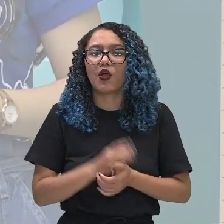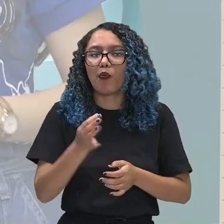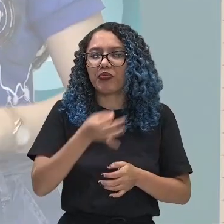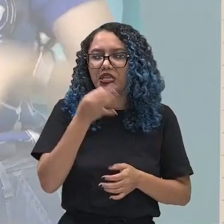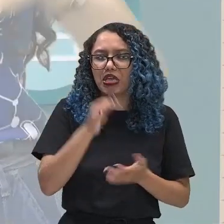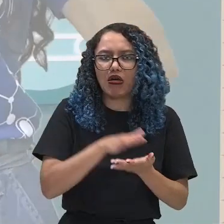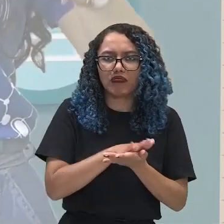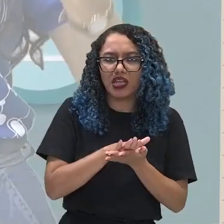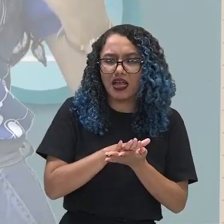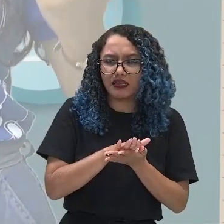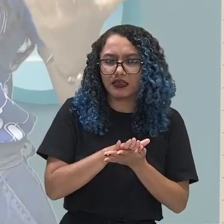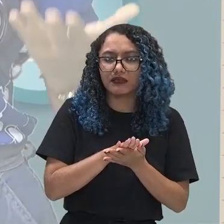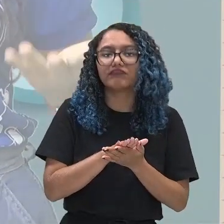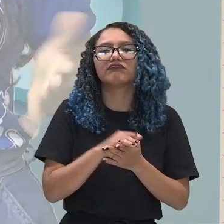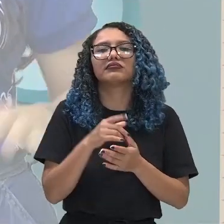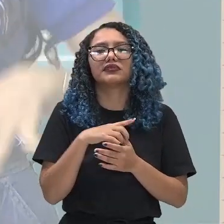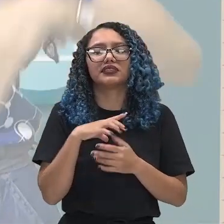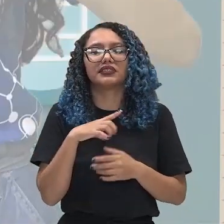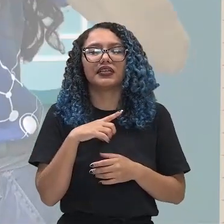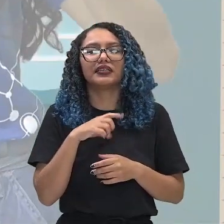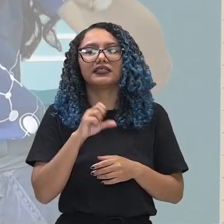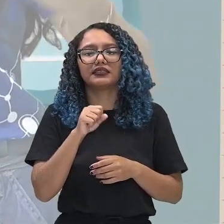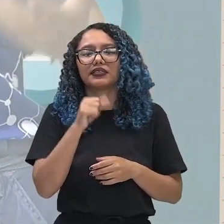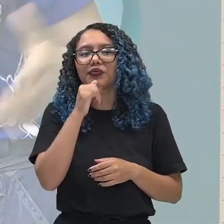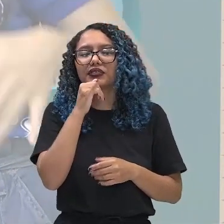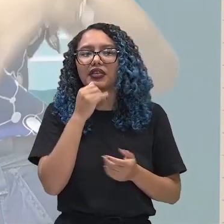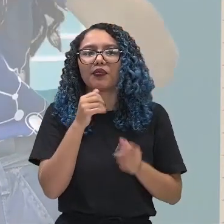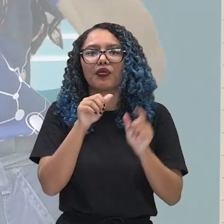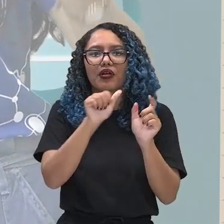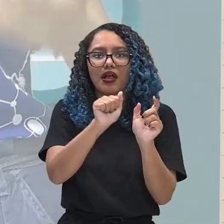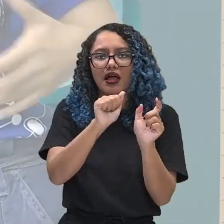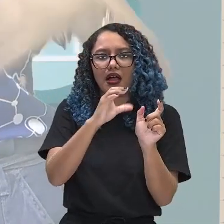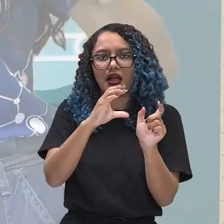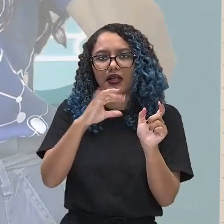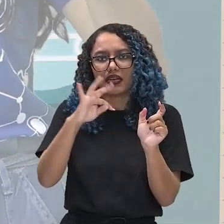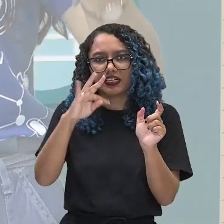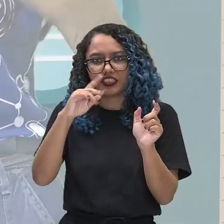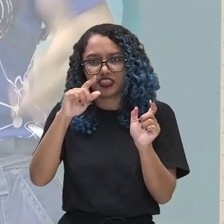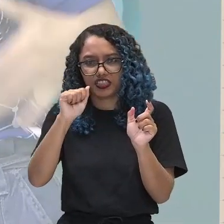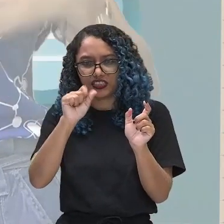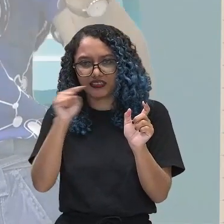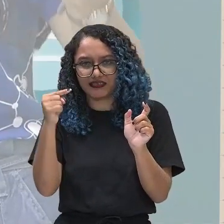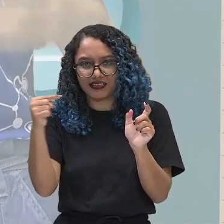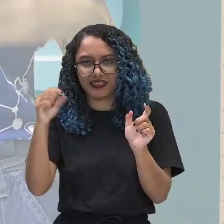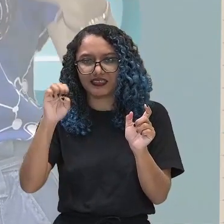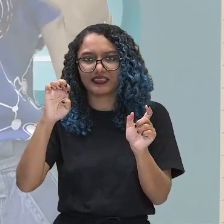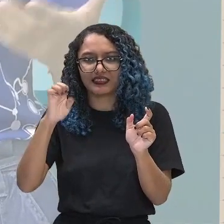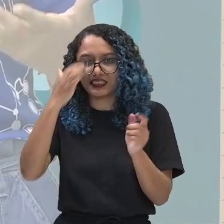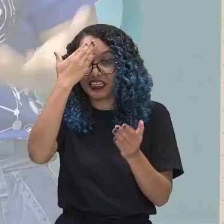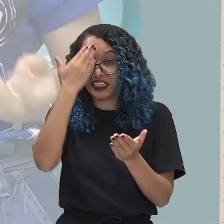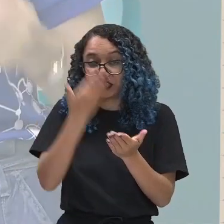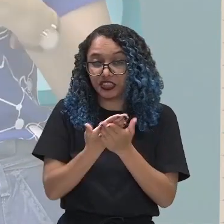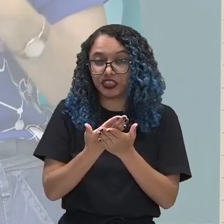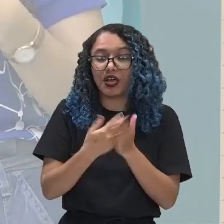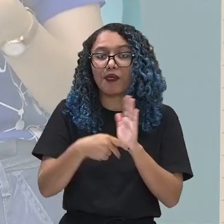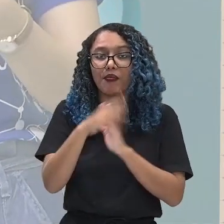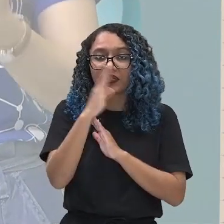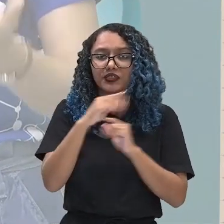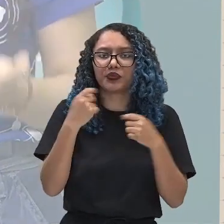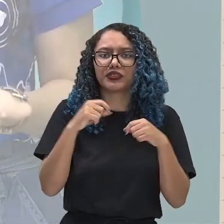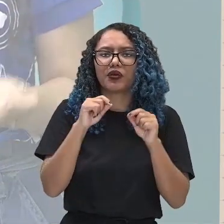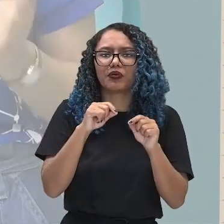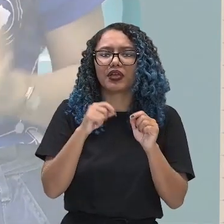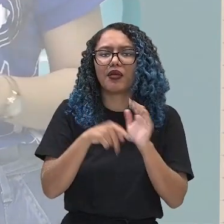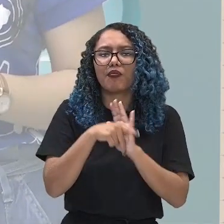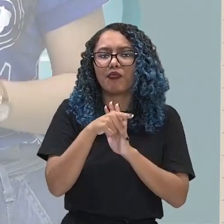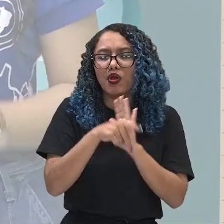Porque, veja bem, acredita-se que o Brasil precisa de melhores políticas públicas. Eu